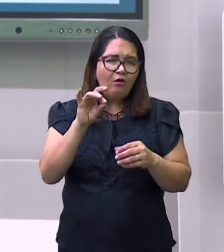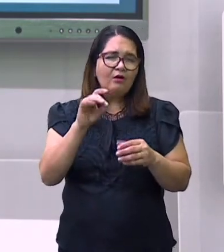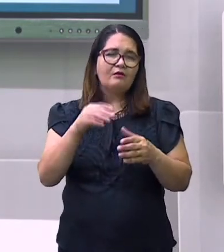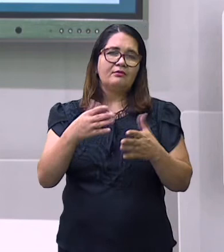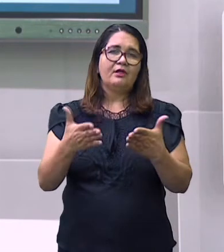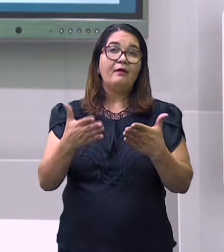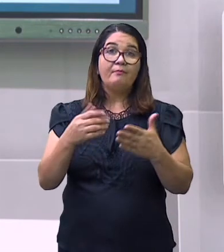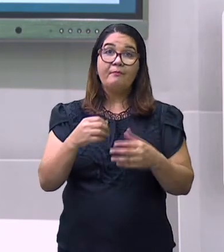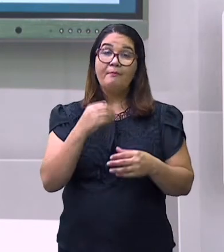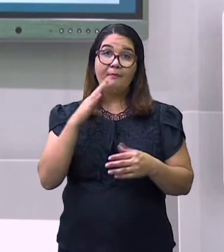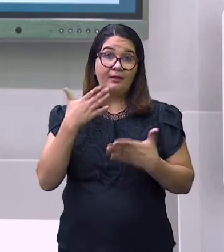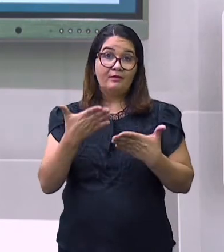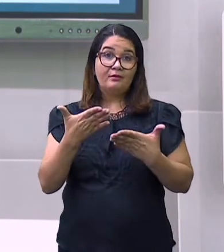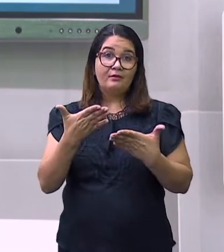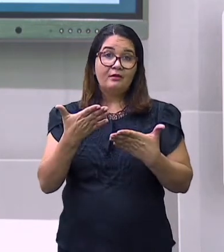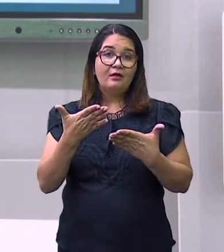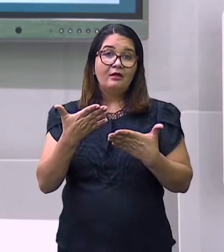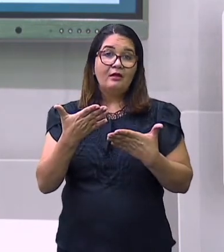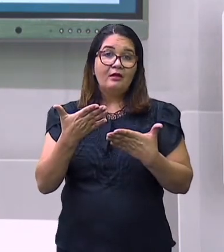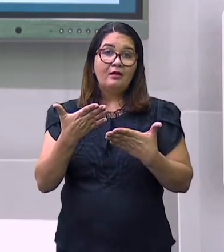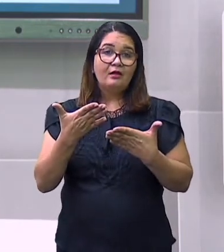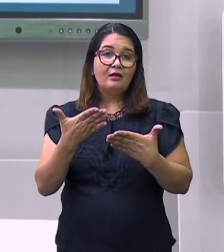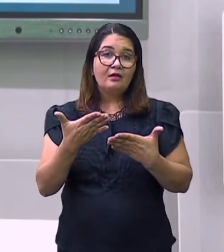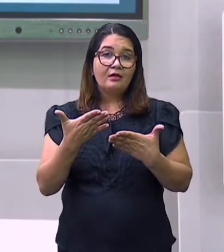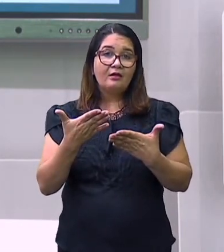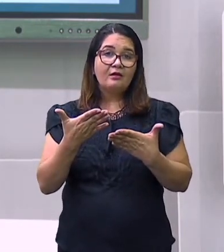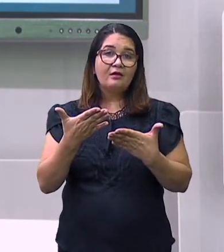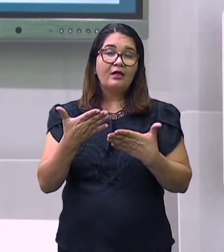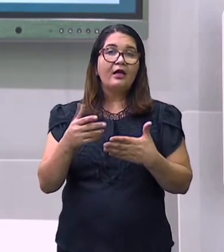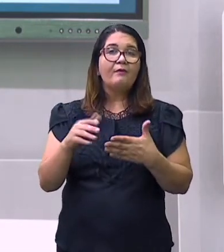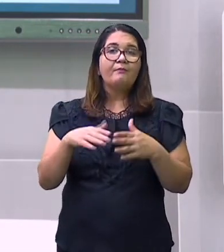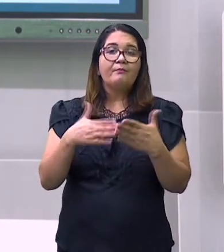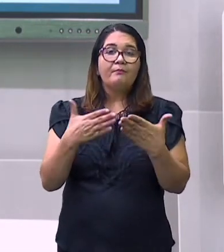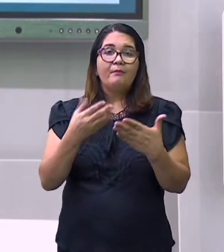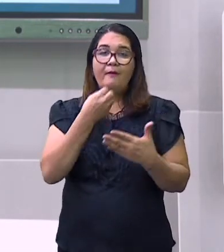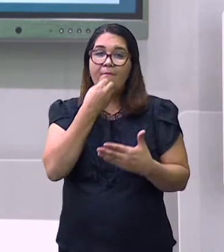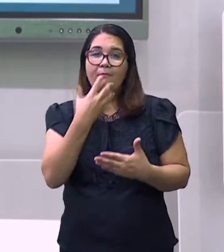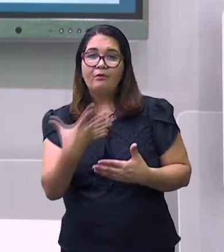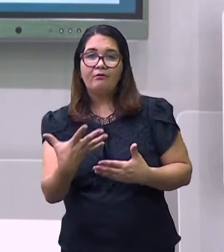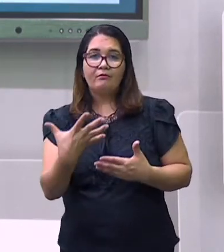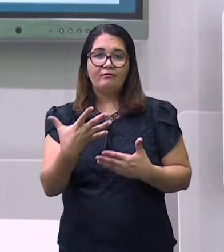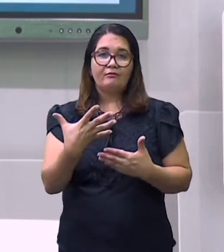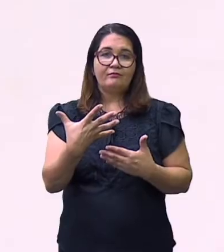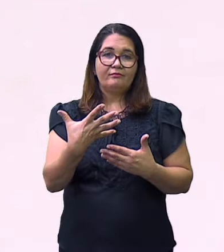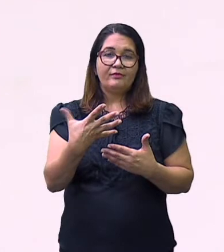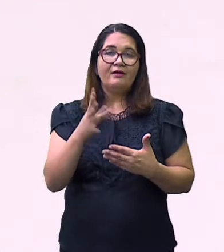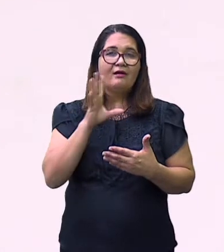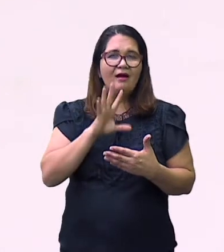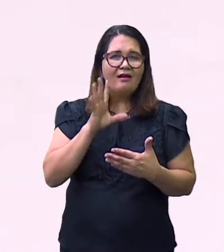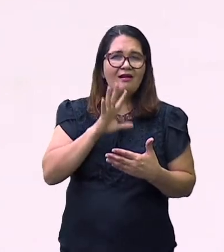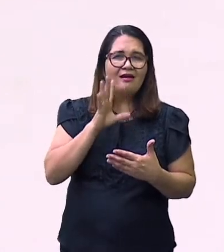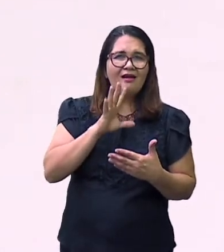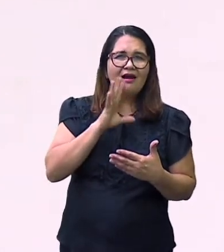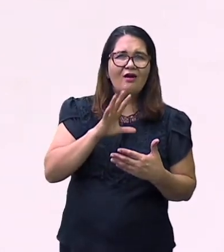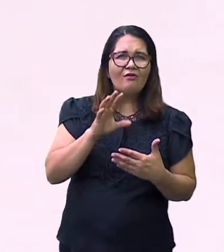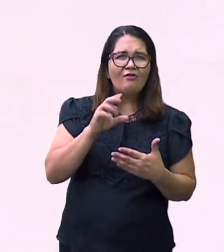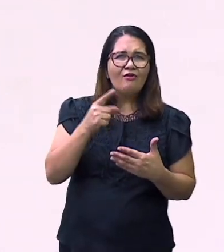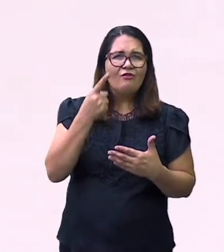né? E colar aqui, bem no centro do